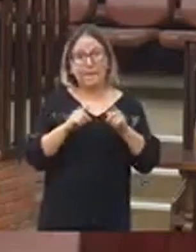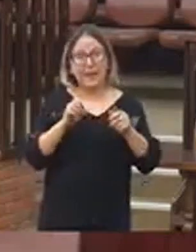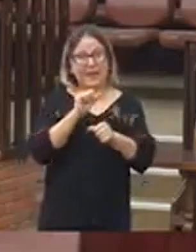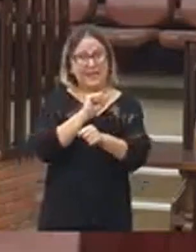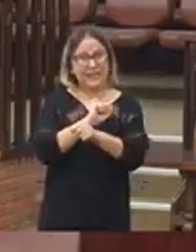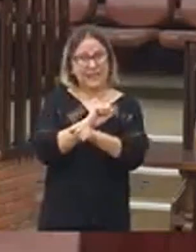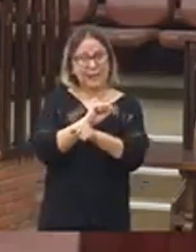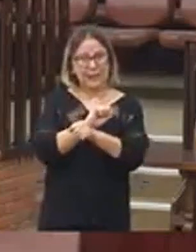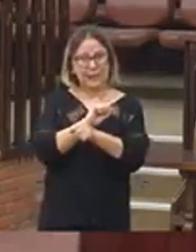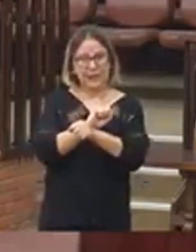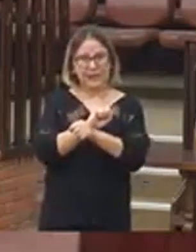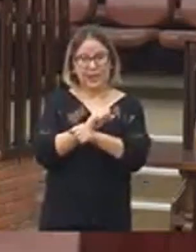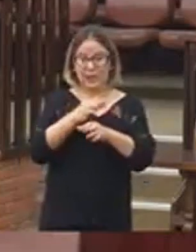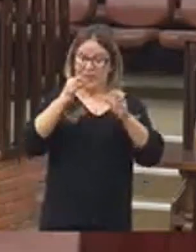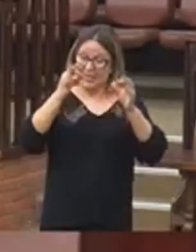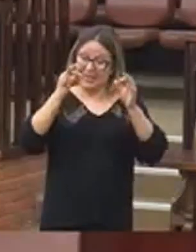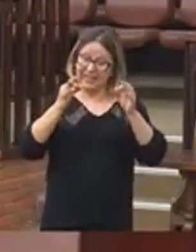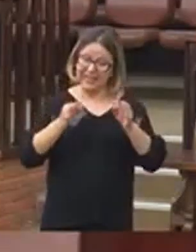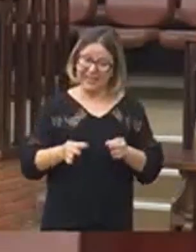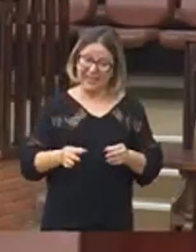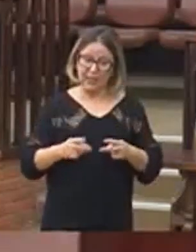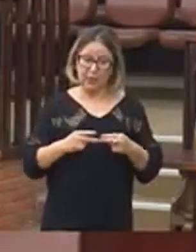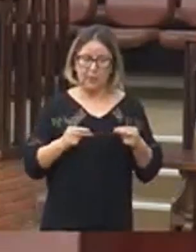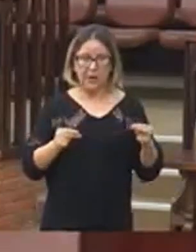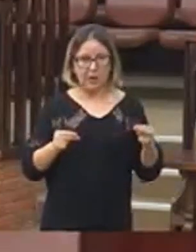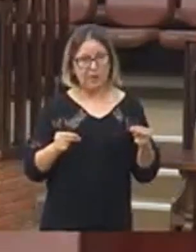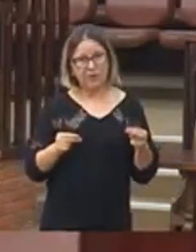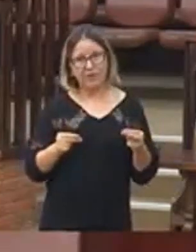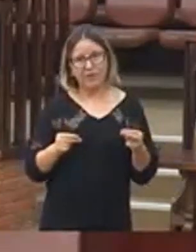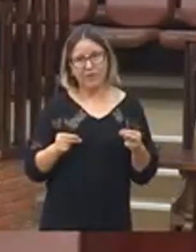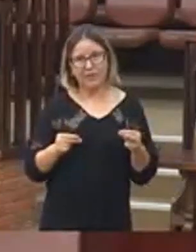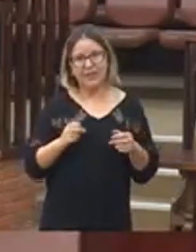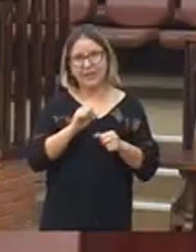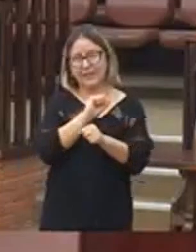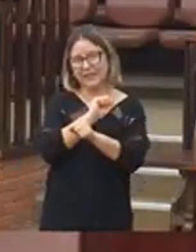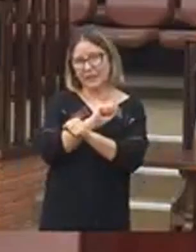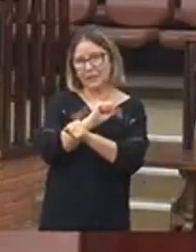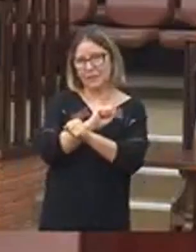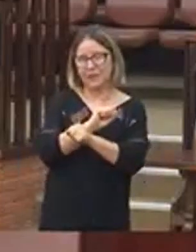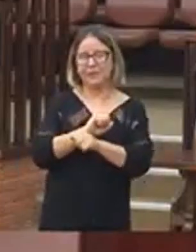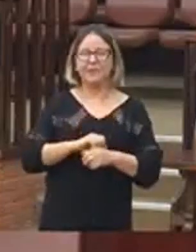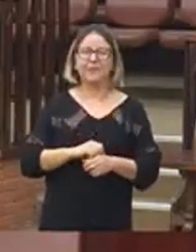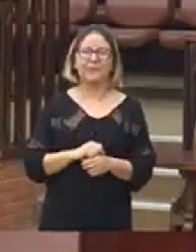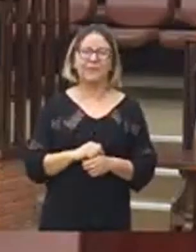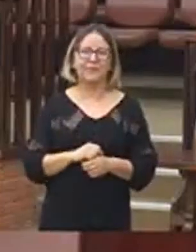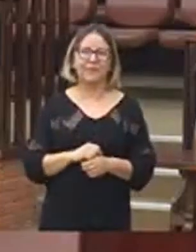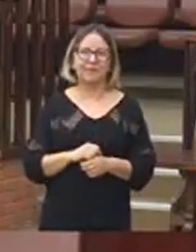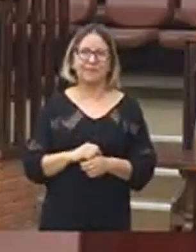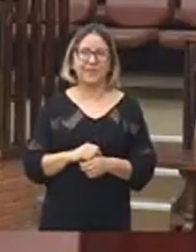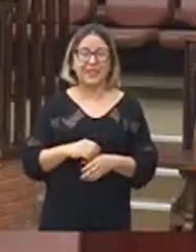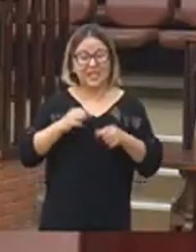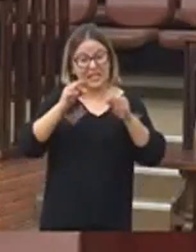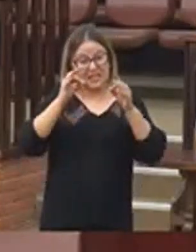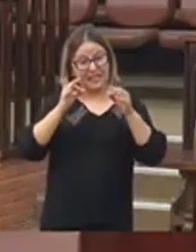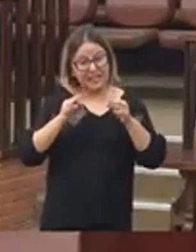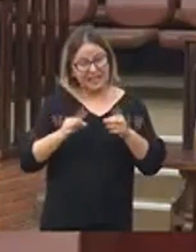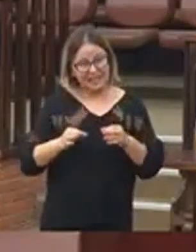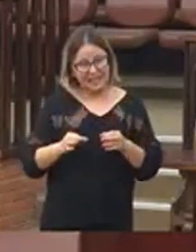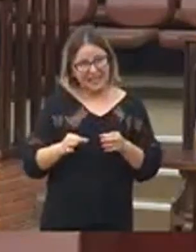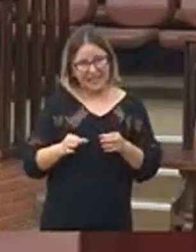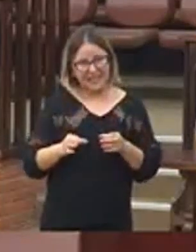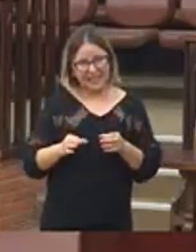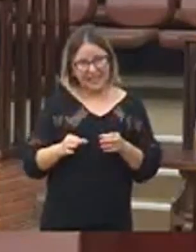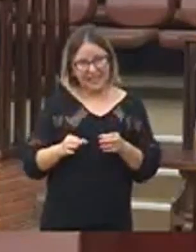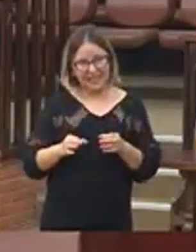a certeza das coisas que se esperam e a convicção